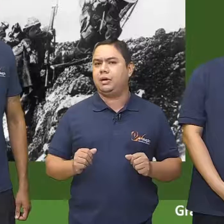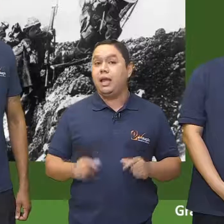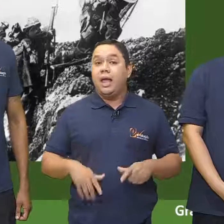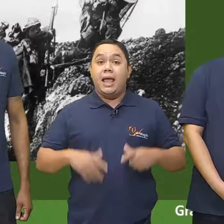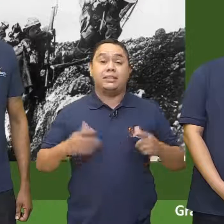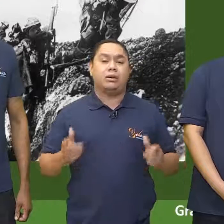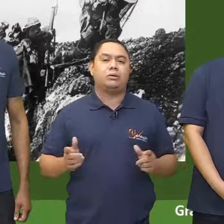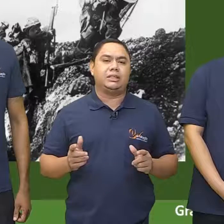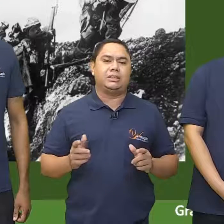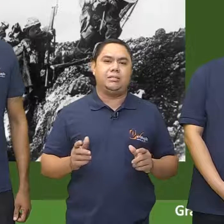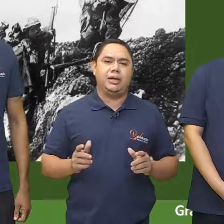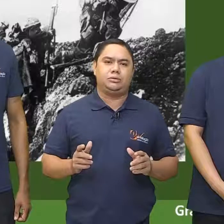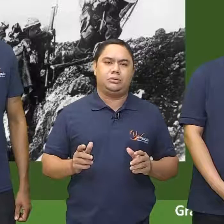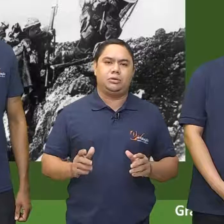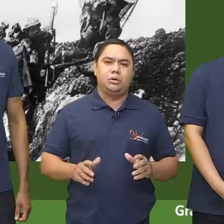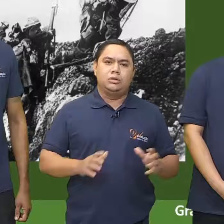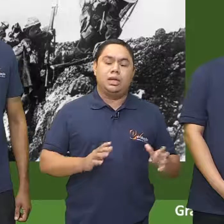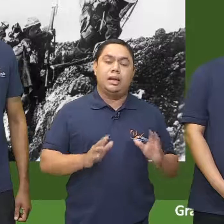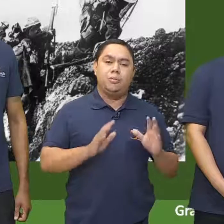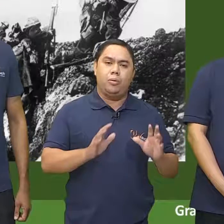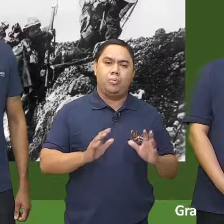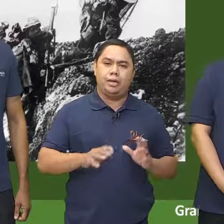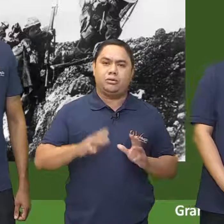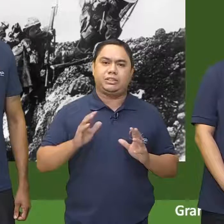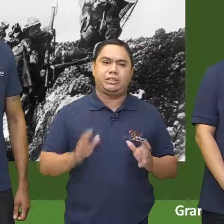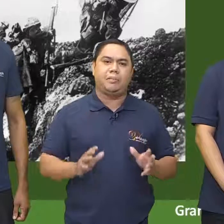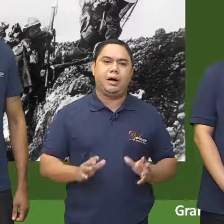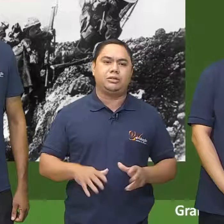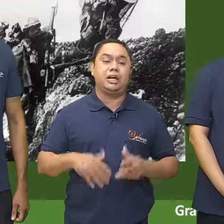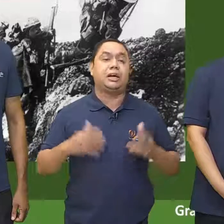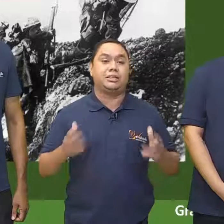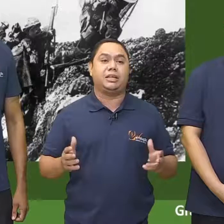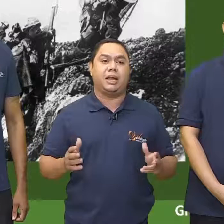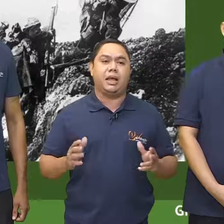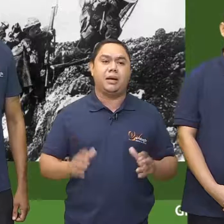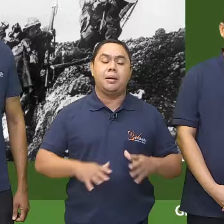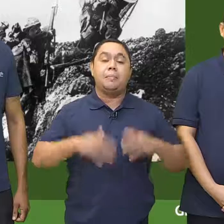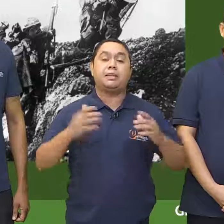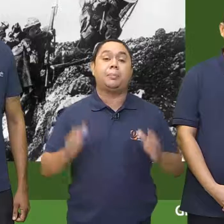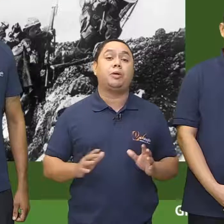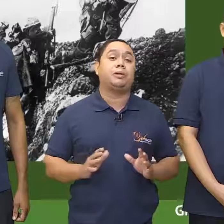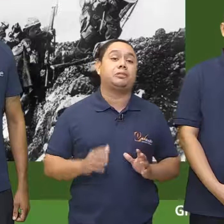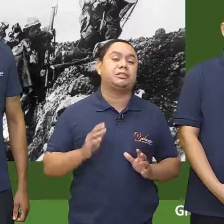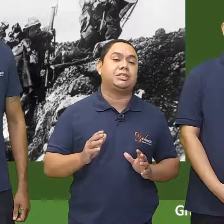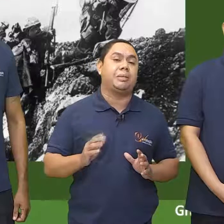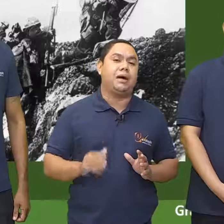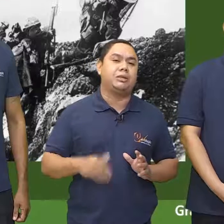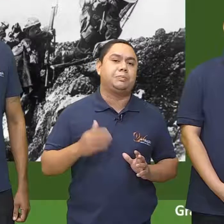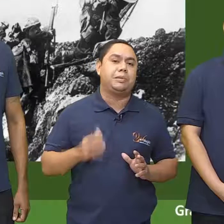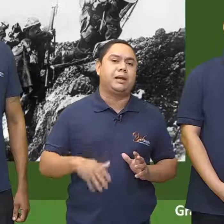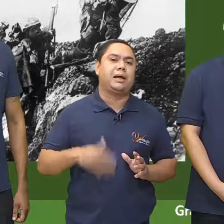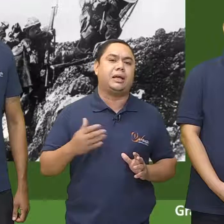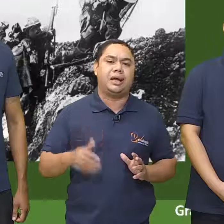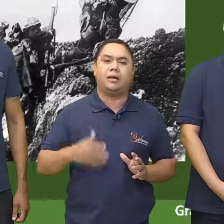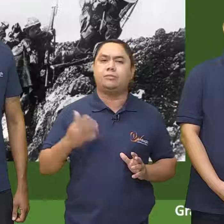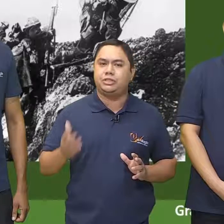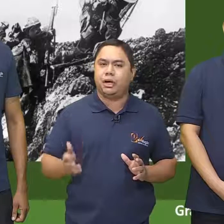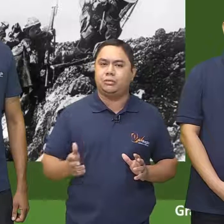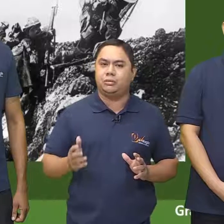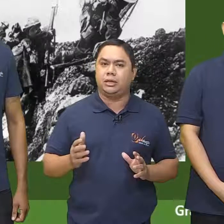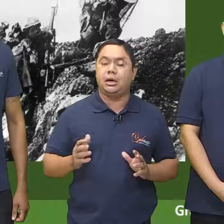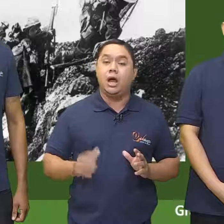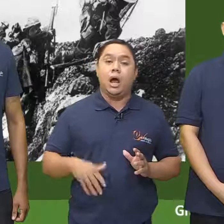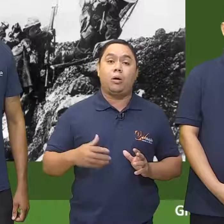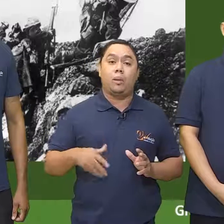humanidade. Esse acontecimento, naquele momento, vai ser chamado de a Grande Guerra, mas depois passou a ser chamado de Primeira Guerra